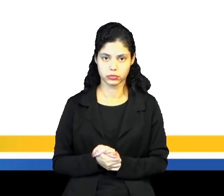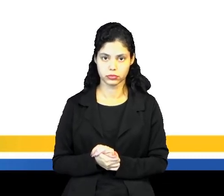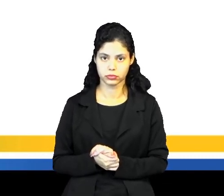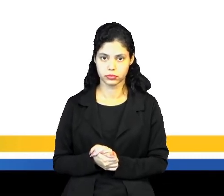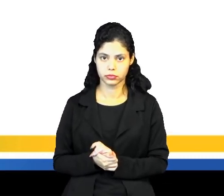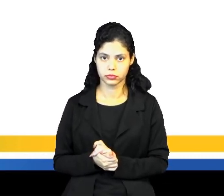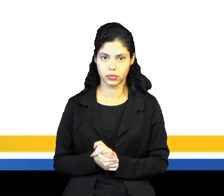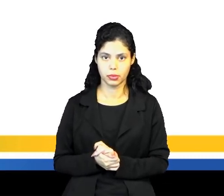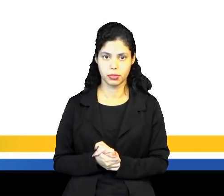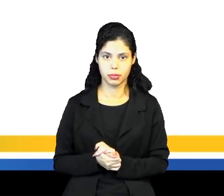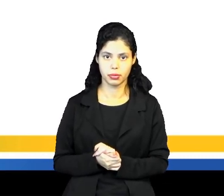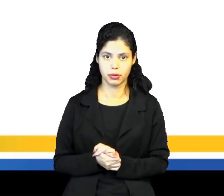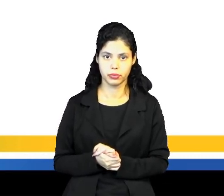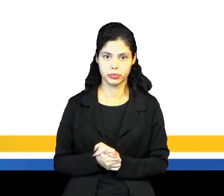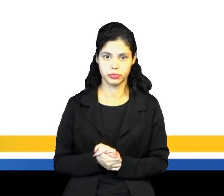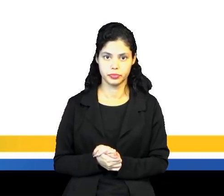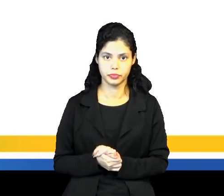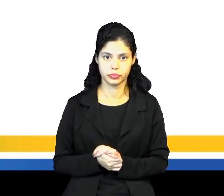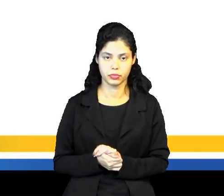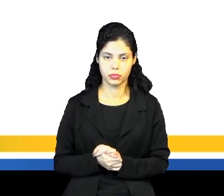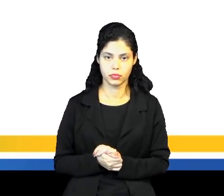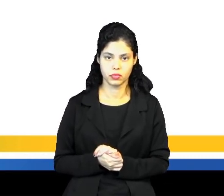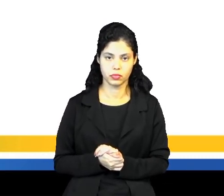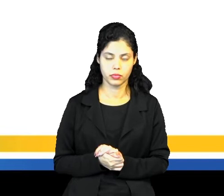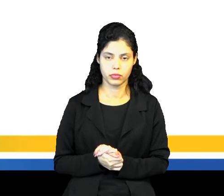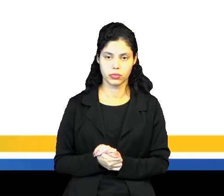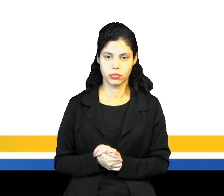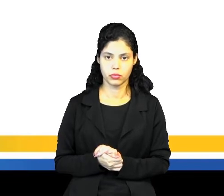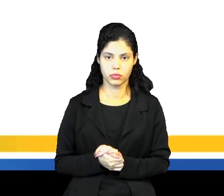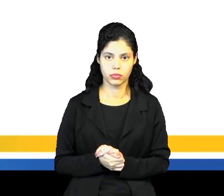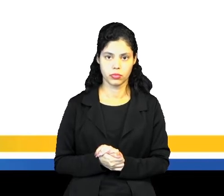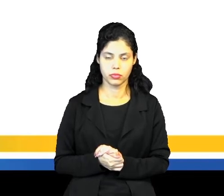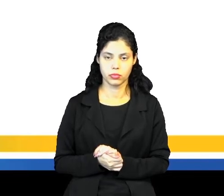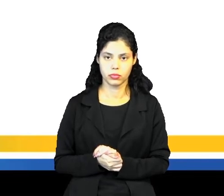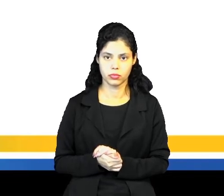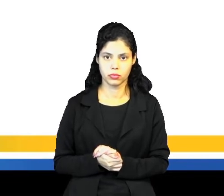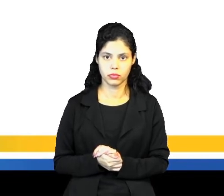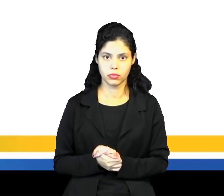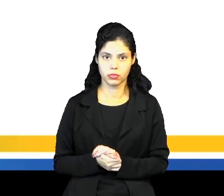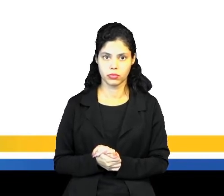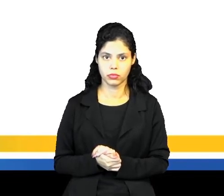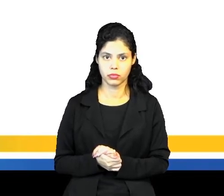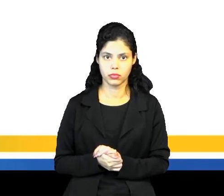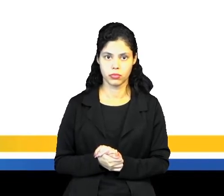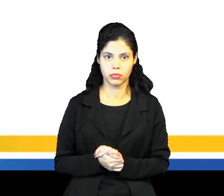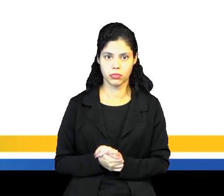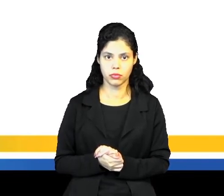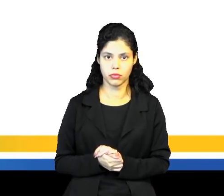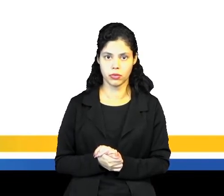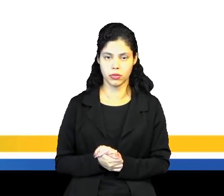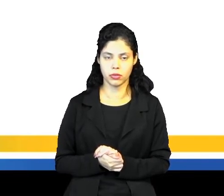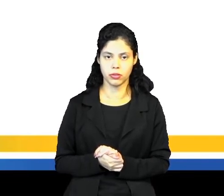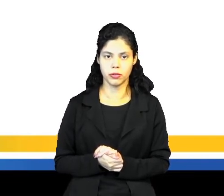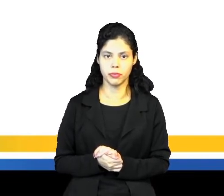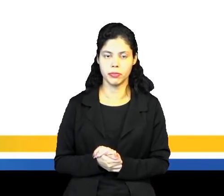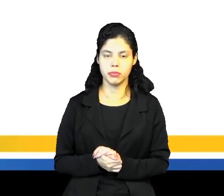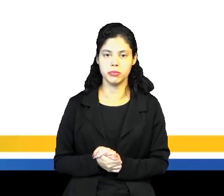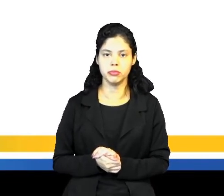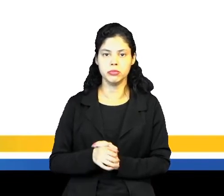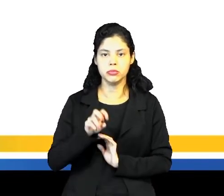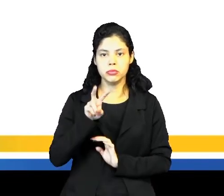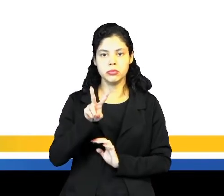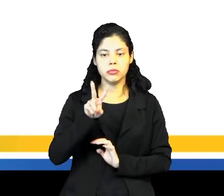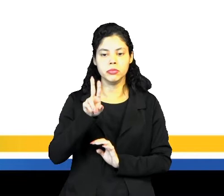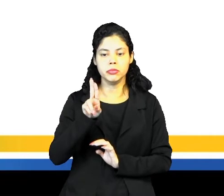vulgar durante todo o ano, resplandecente como em caderno, ou seja, né, ele diz que é